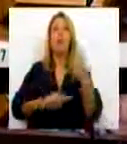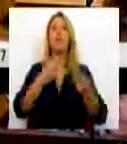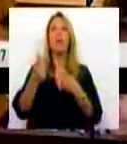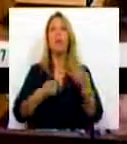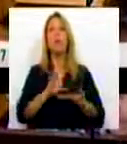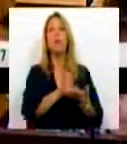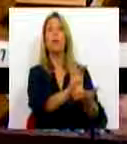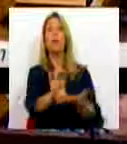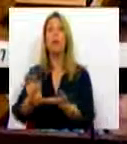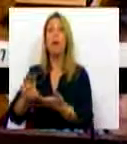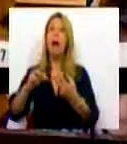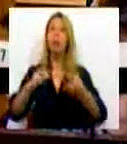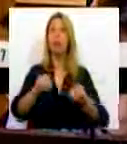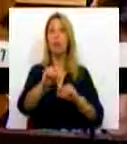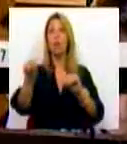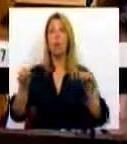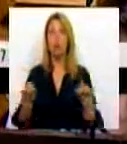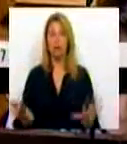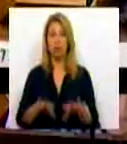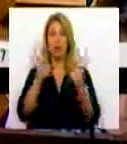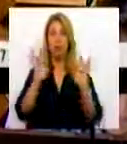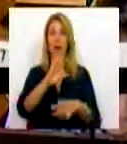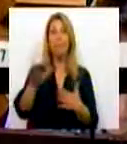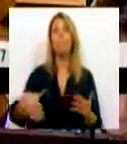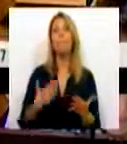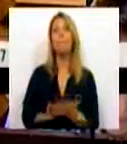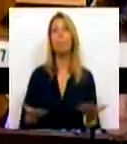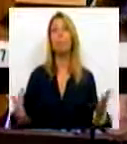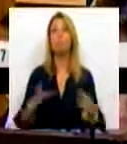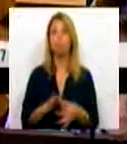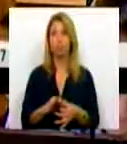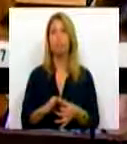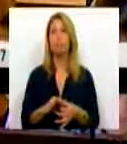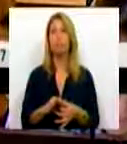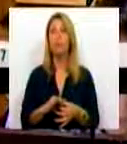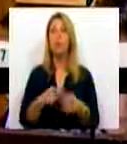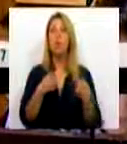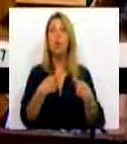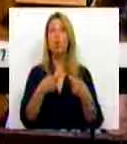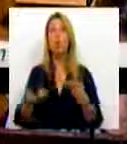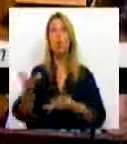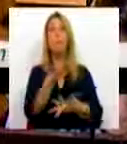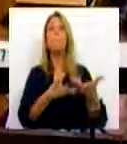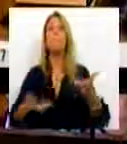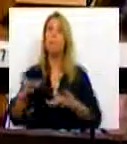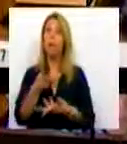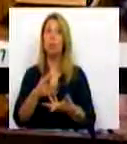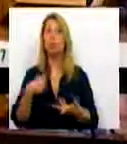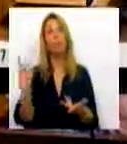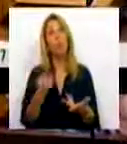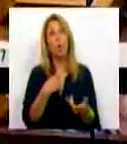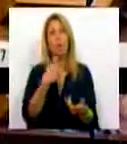as autarquias locais, assim como as propostas relativamente aos cursos partilhados que nós designamos